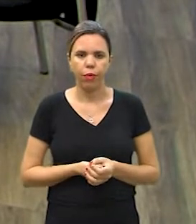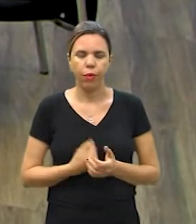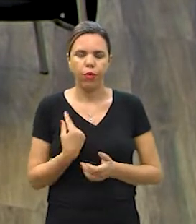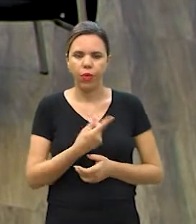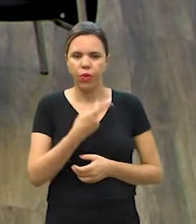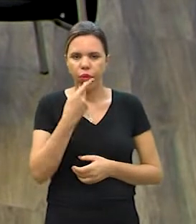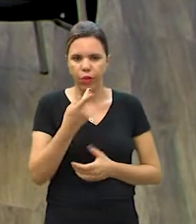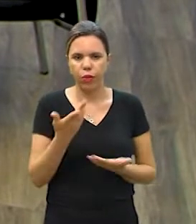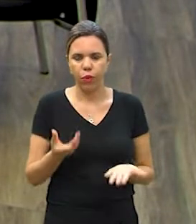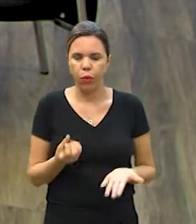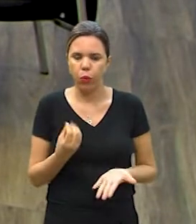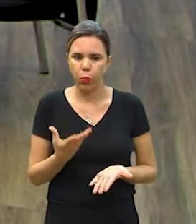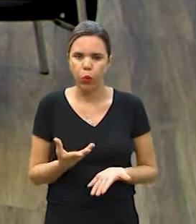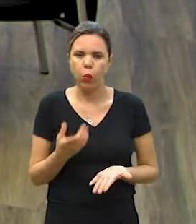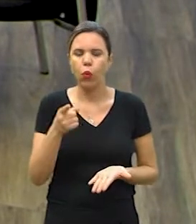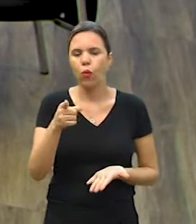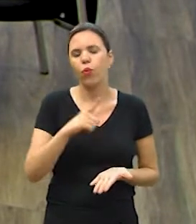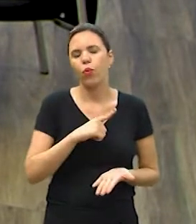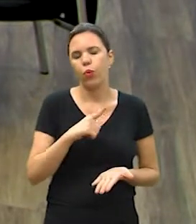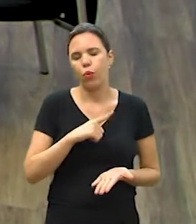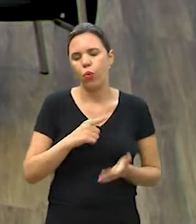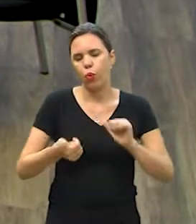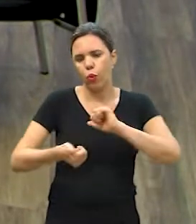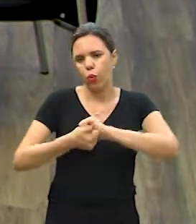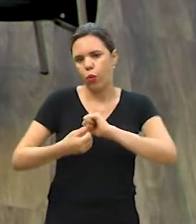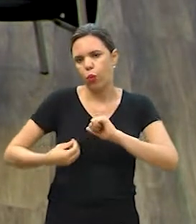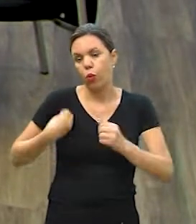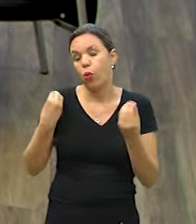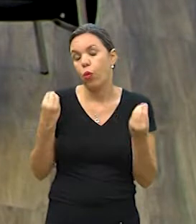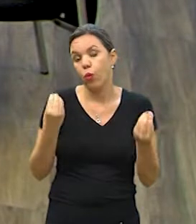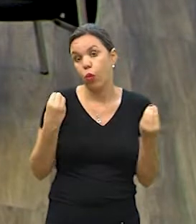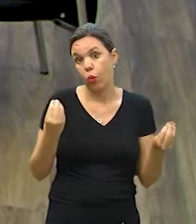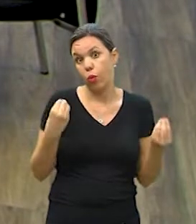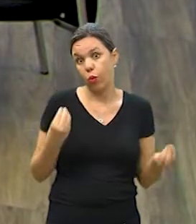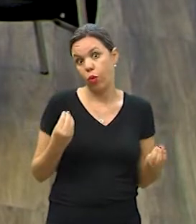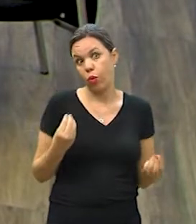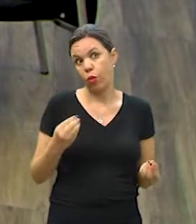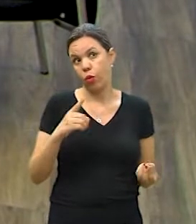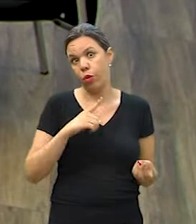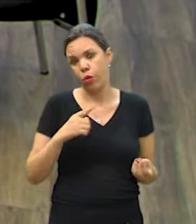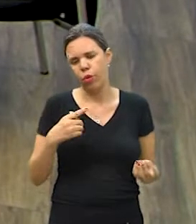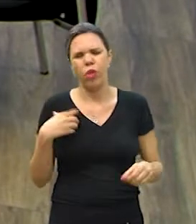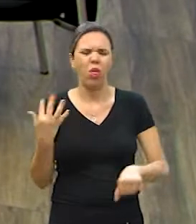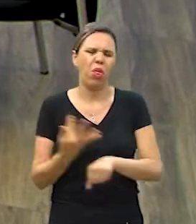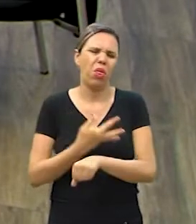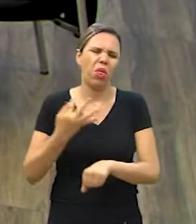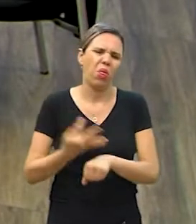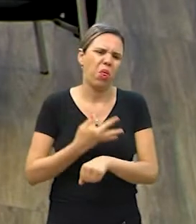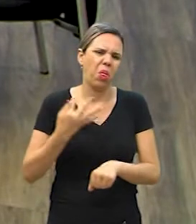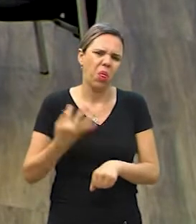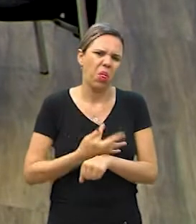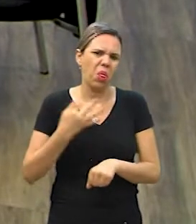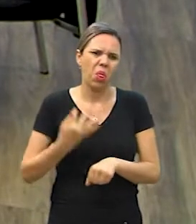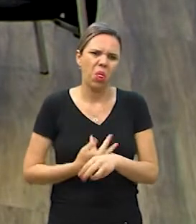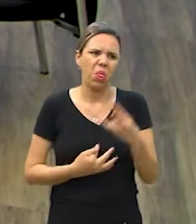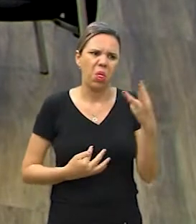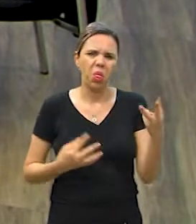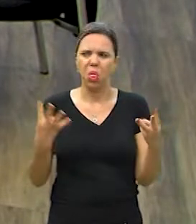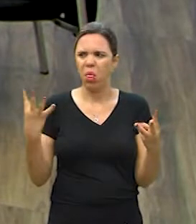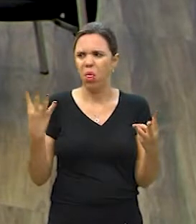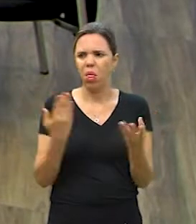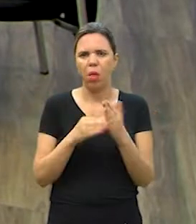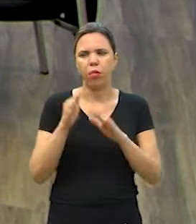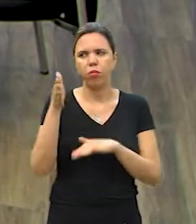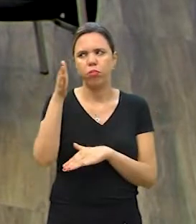a Solange falou muito bem, como que você tem qualidade de vida tendo que se sobrecarregar de 3,